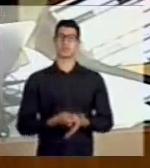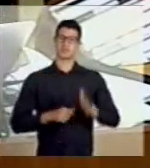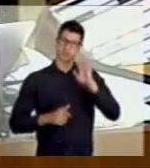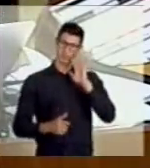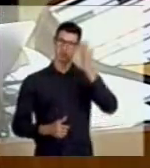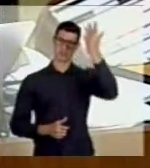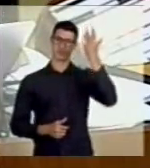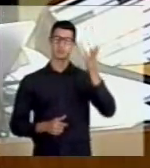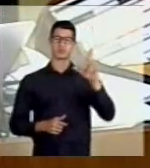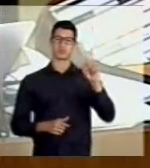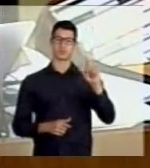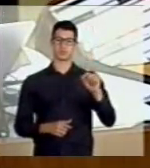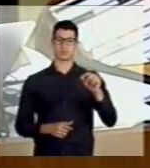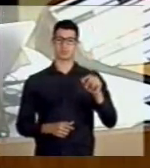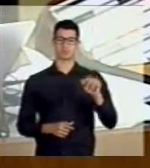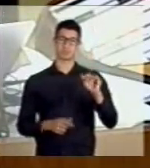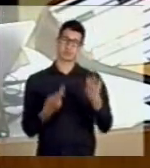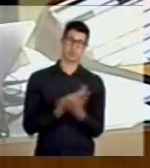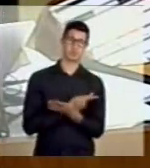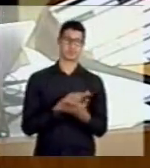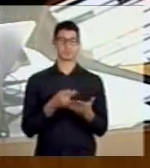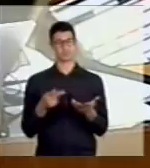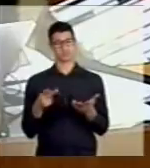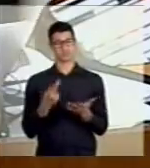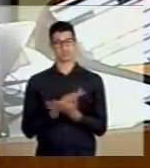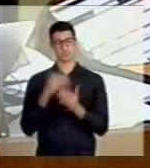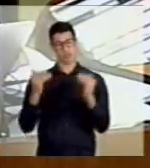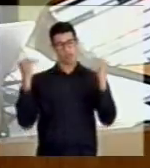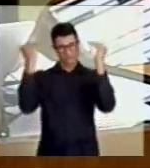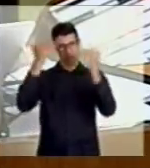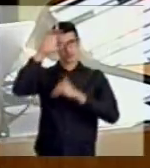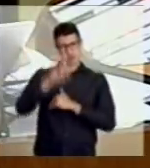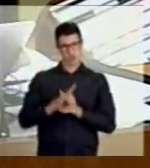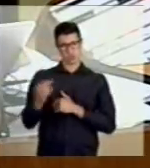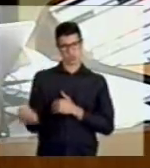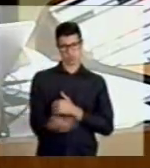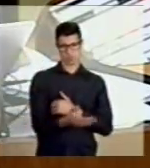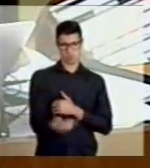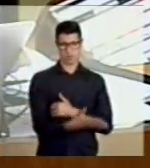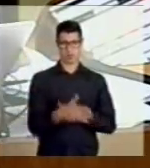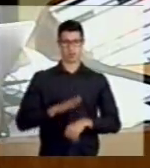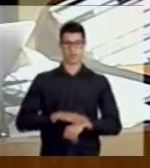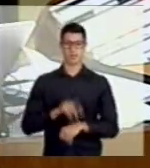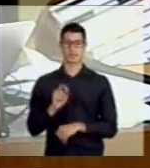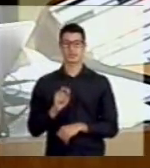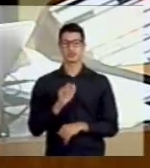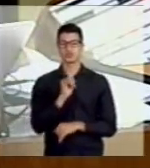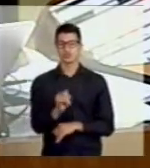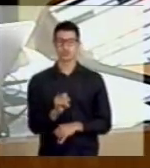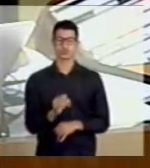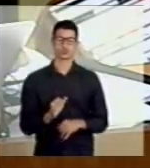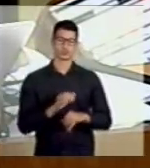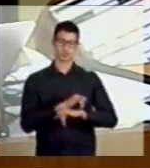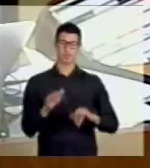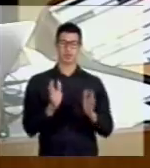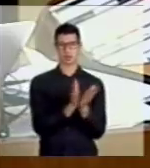resolver este incidente à luz dos avanços do direito contemporâneo, normalmente no que diz respeito às